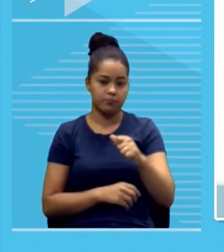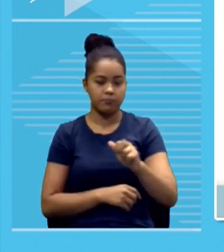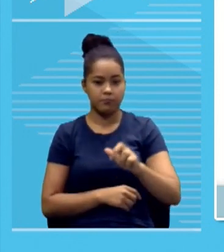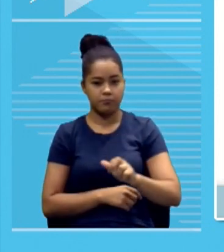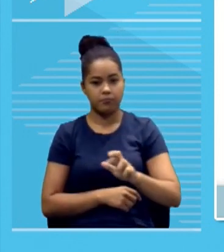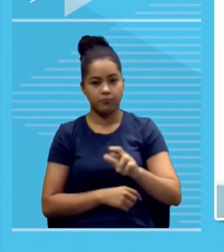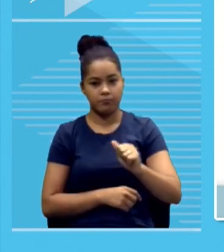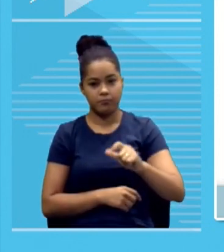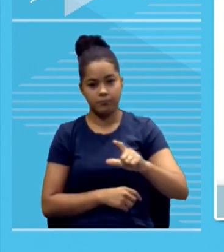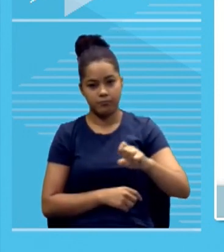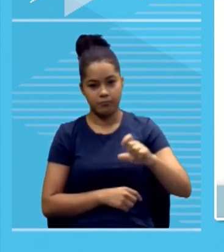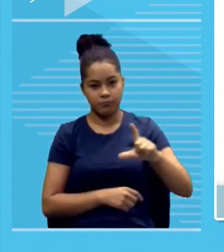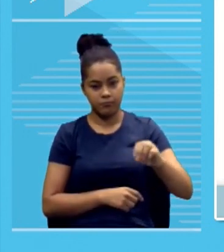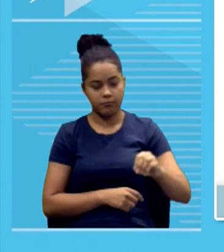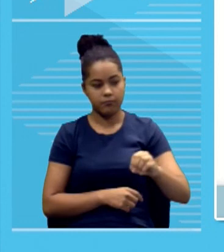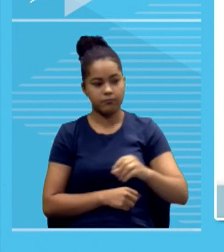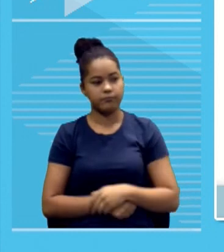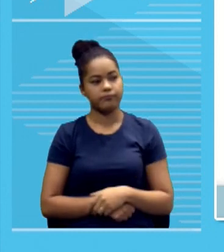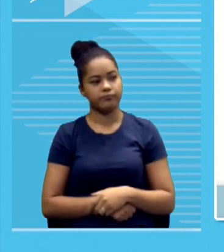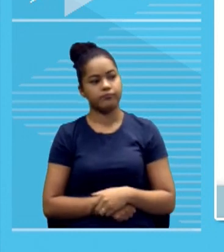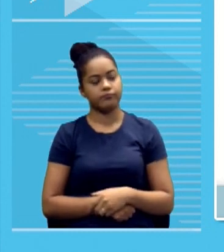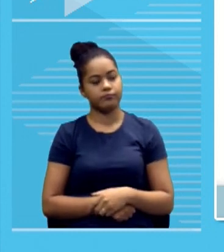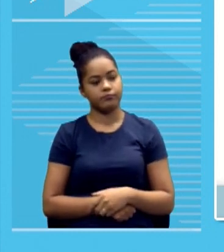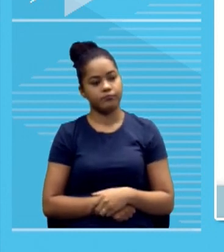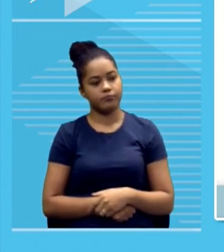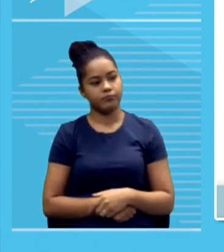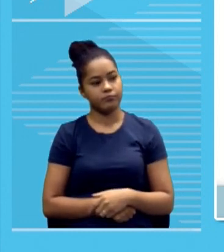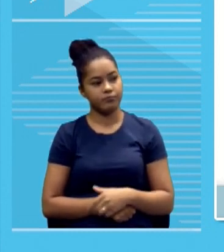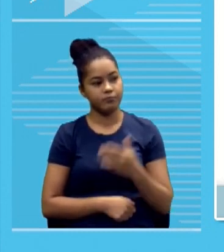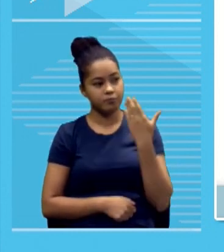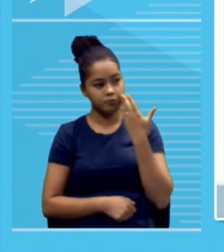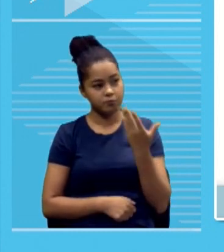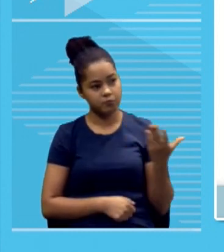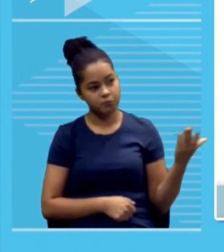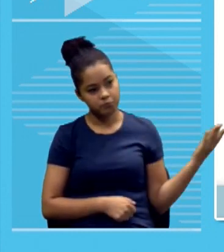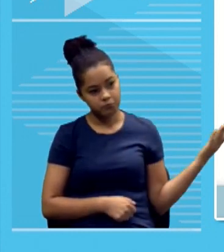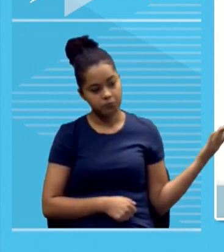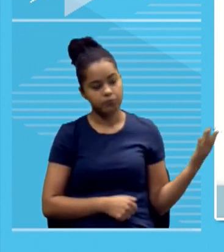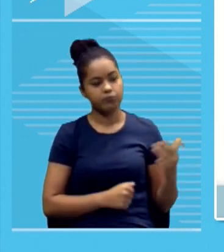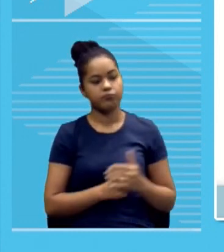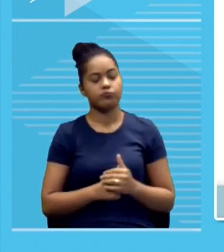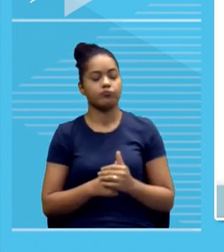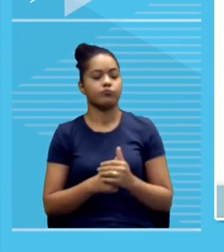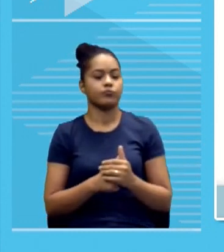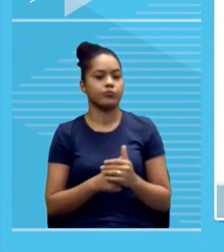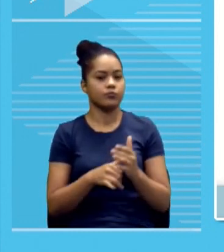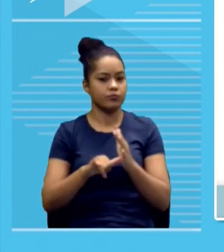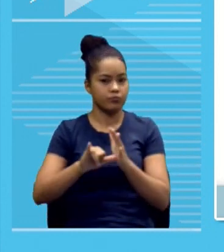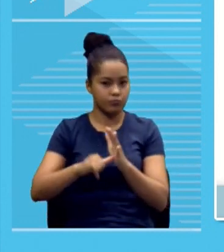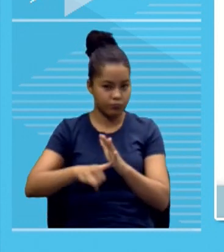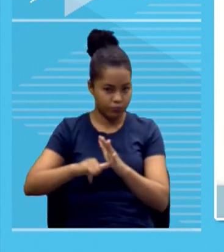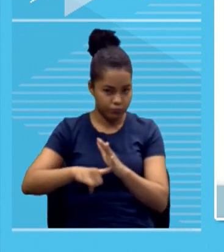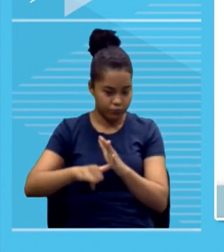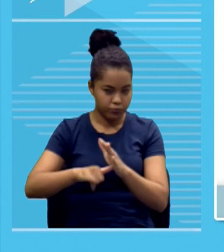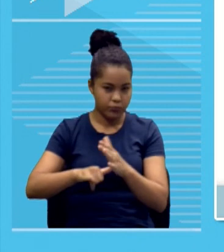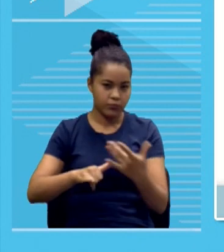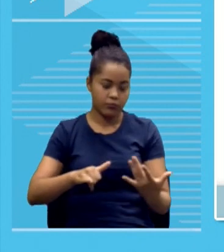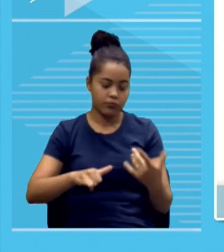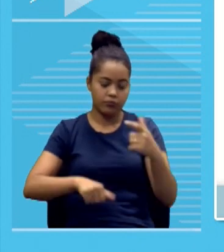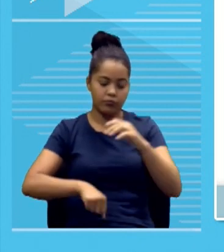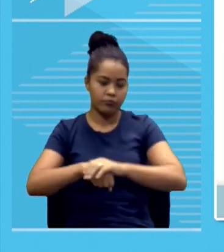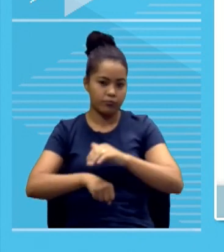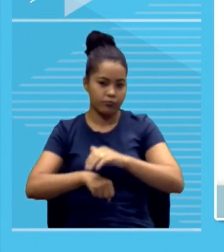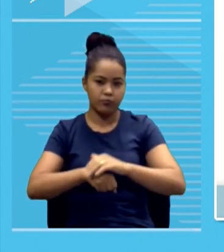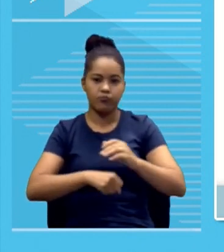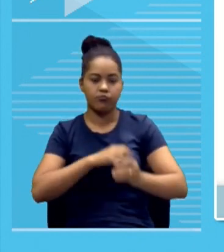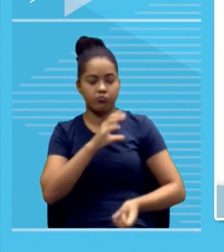Nosso próximo aparelho para revisar são os geradores elétricos. Geradores são dispositivos capazes de produzir energia